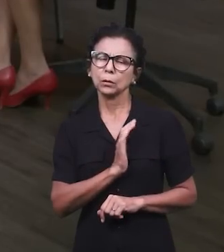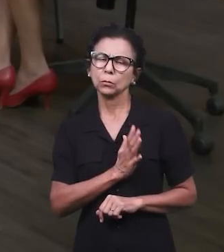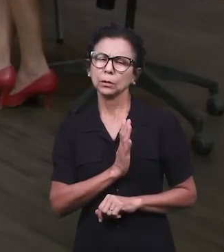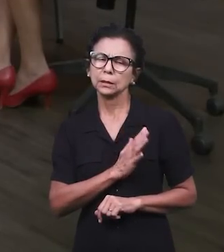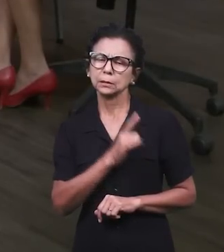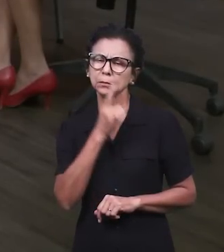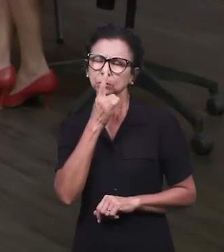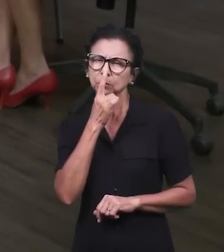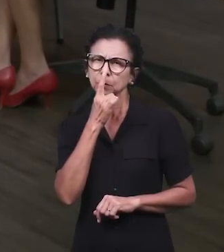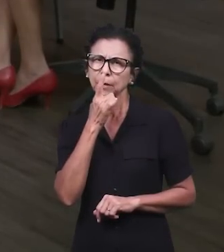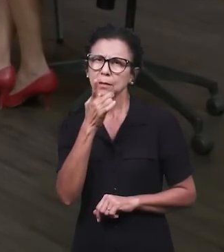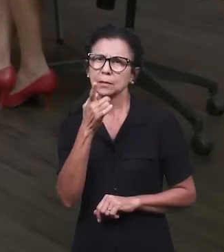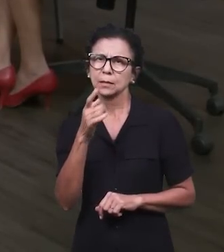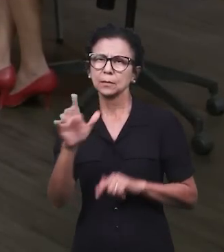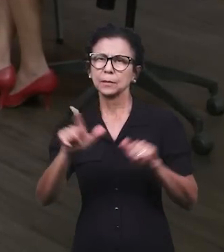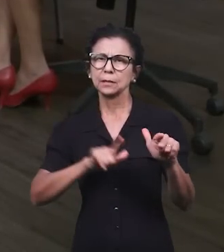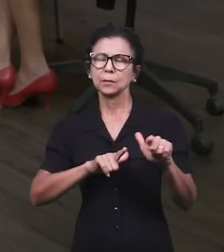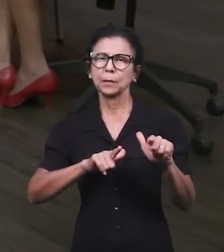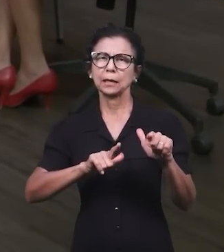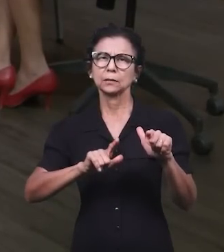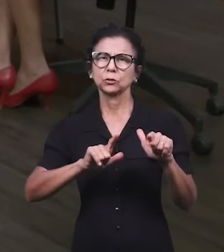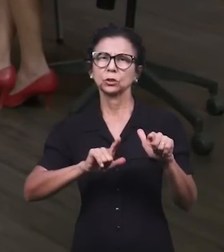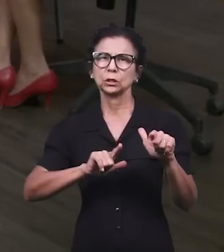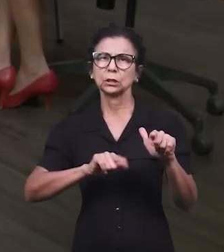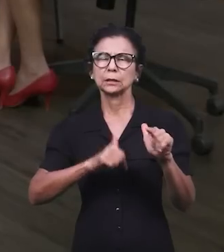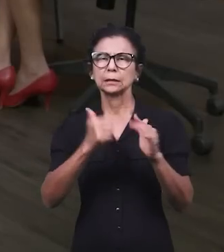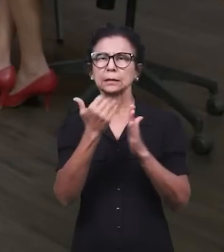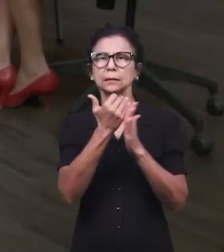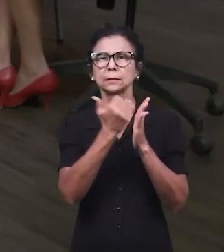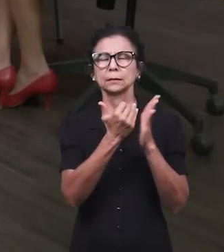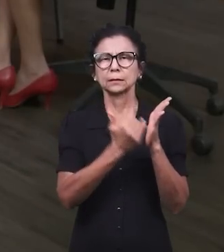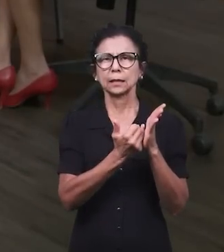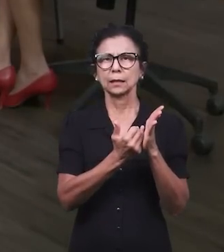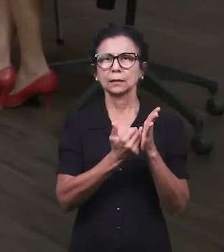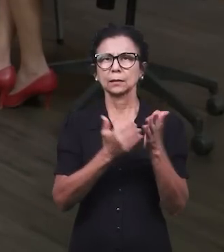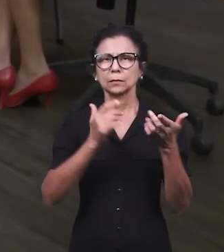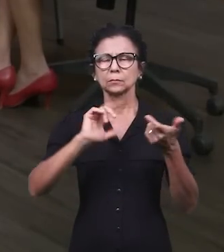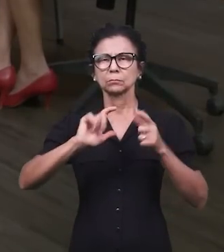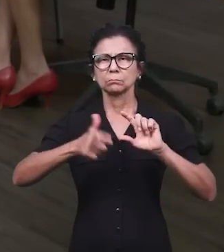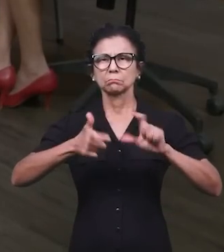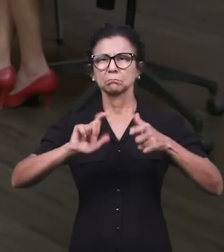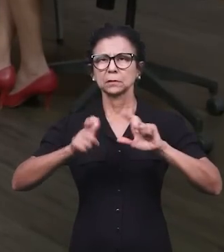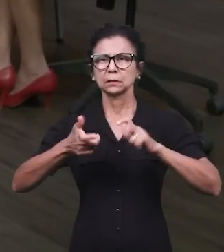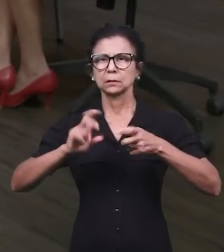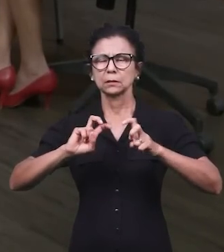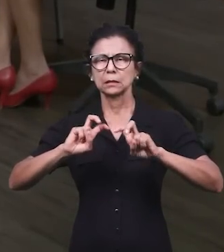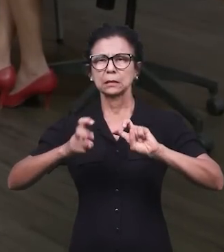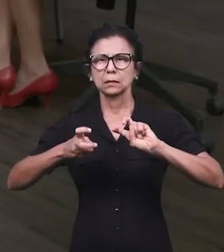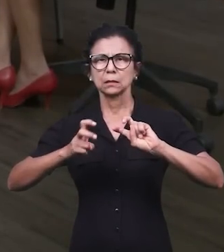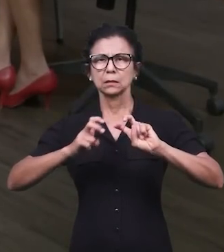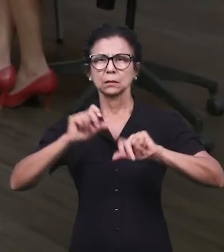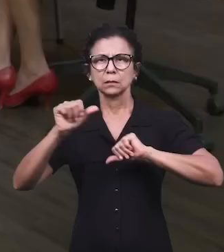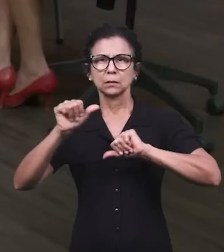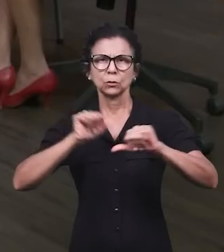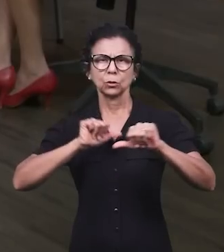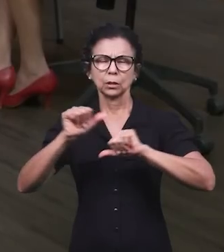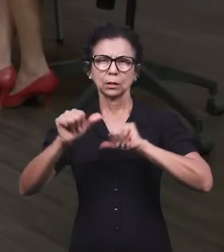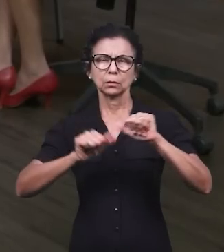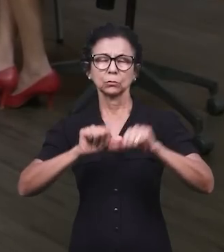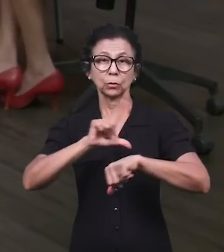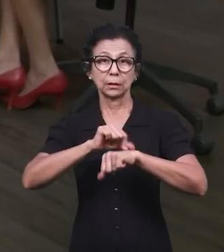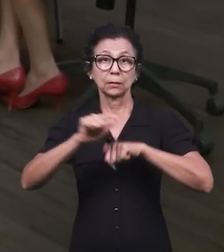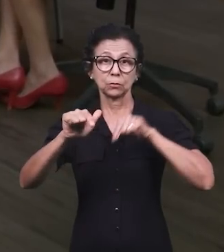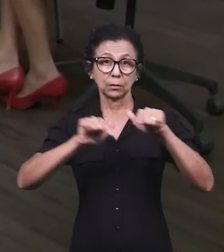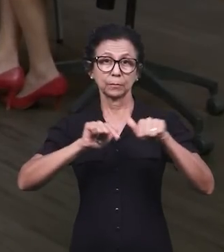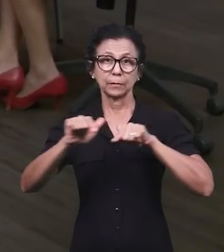trabalho às vezes. Então, assim, eu acho que não tem regras aqui. Uhum. É dentro da necessidade de cada um, do momento de cada